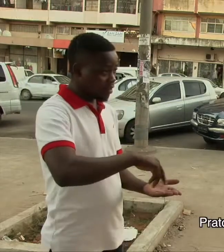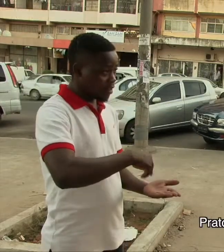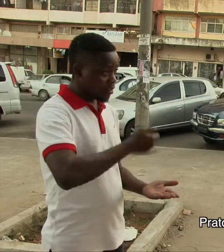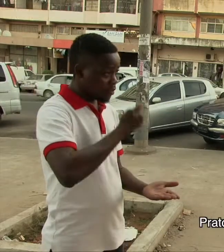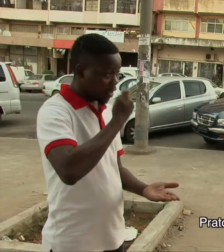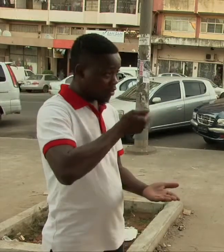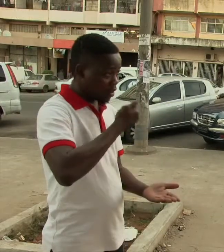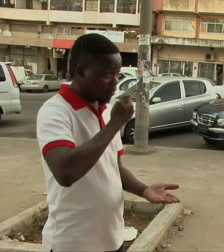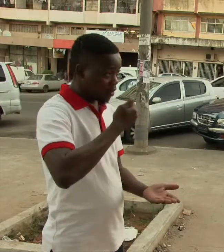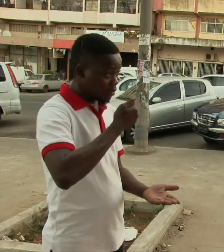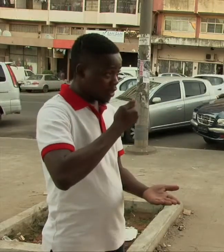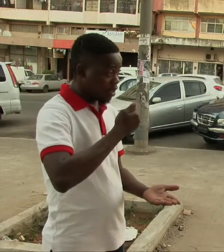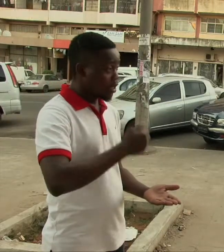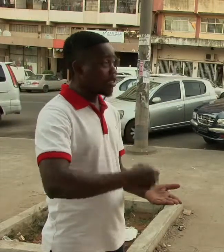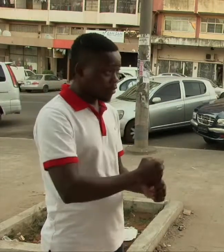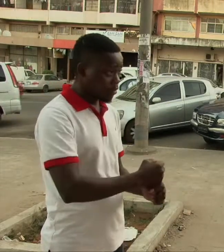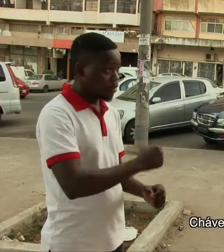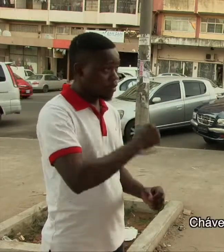Prato.